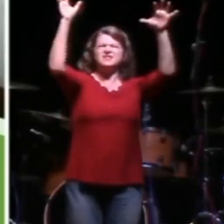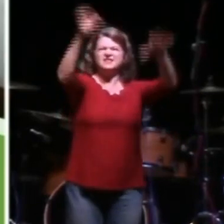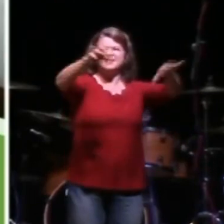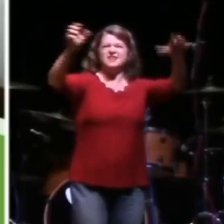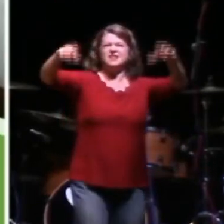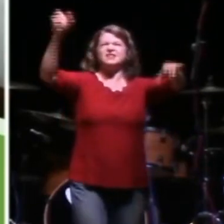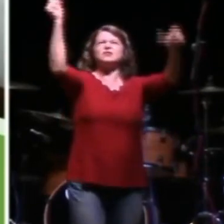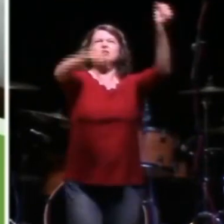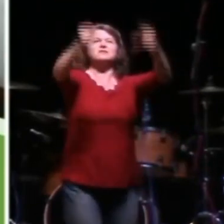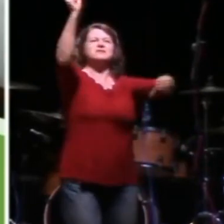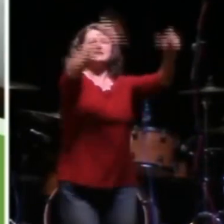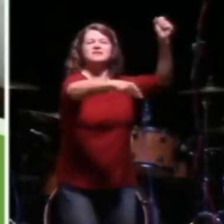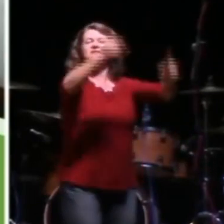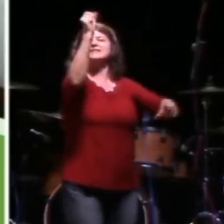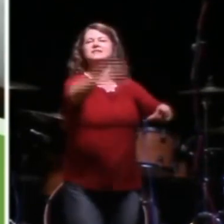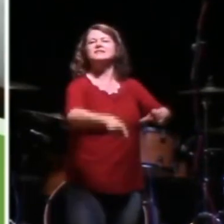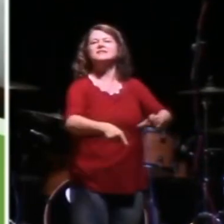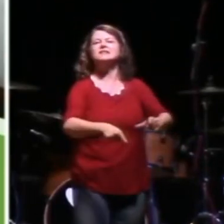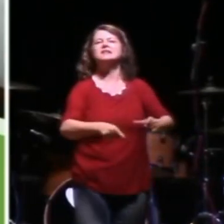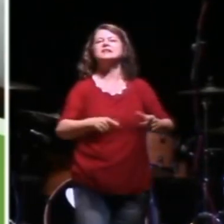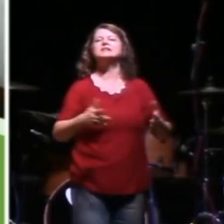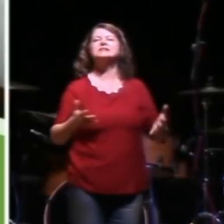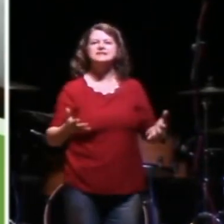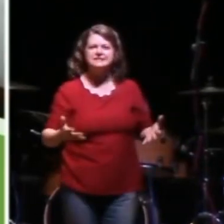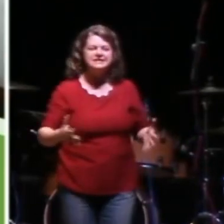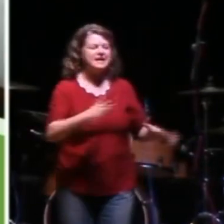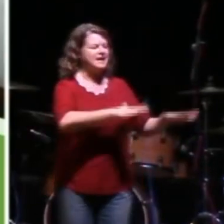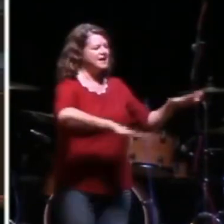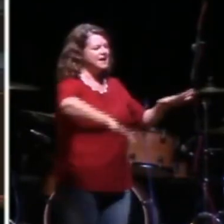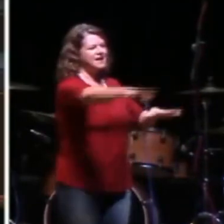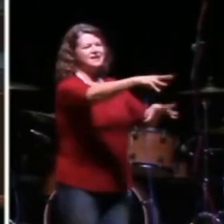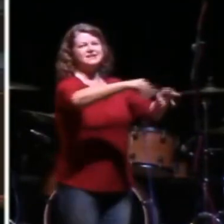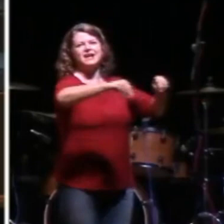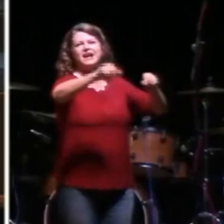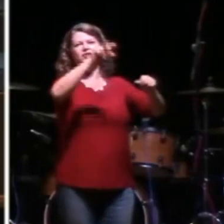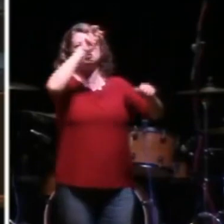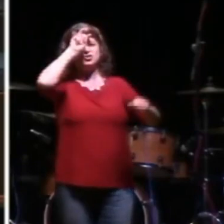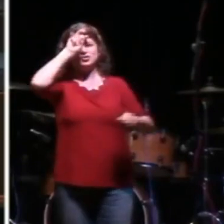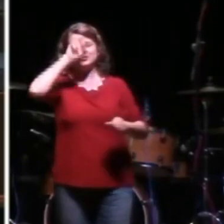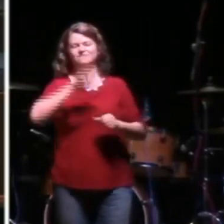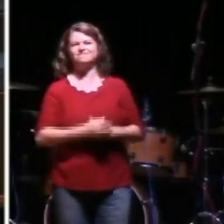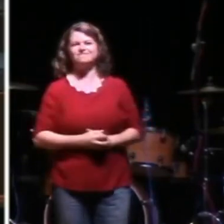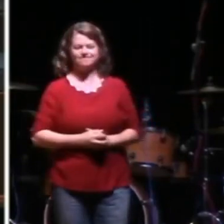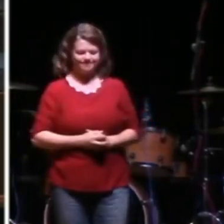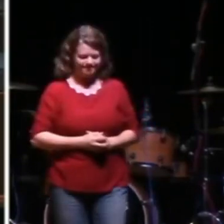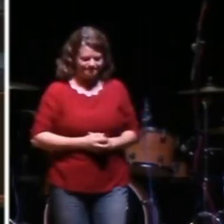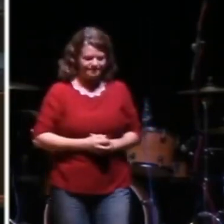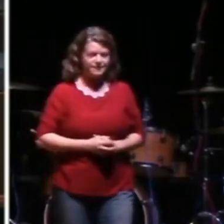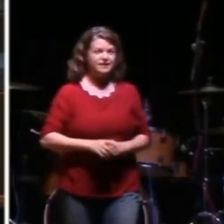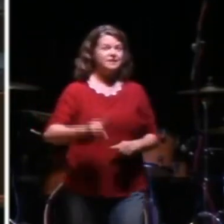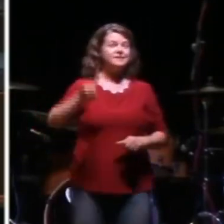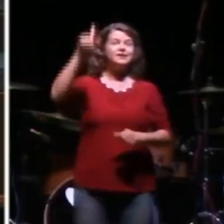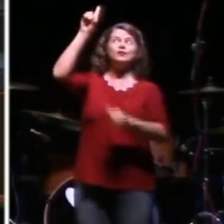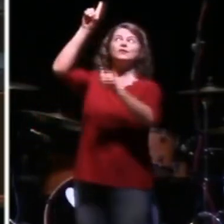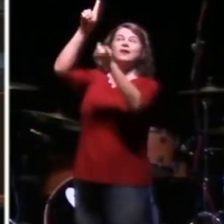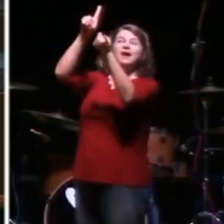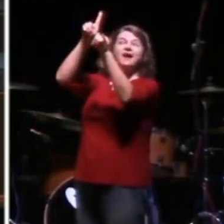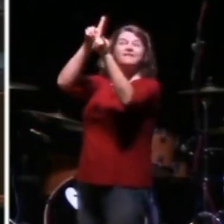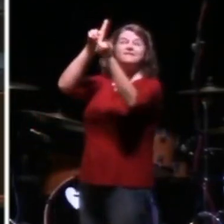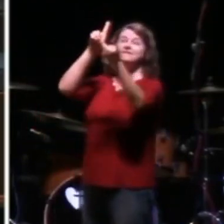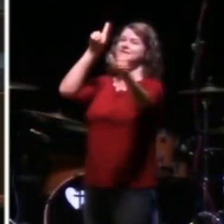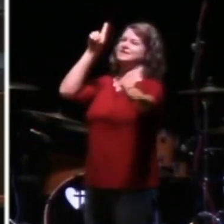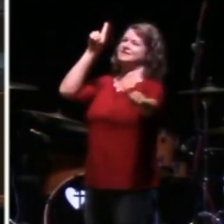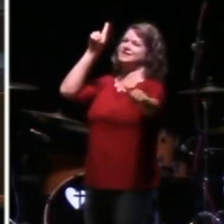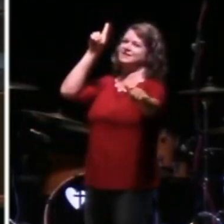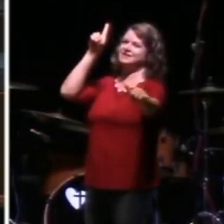sobre a terra assim o seu fecho verão aneel sobre sobre a terra do egito deus avisa eu tô mandando praga a